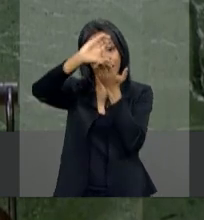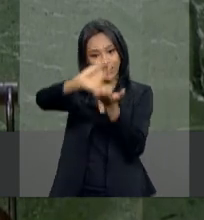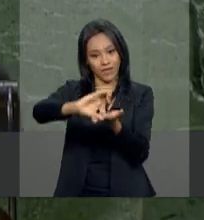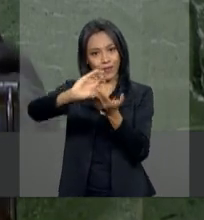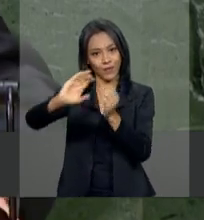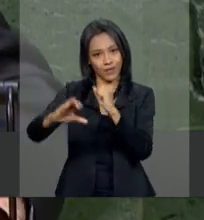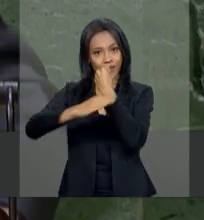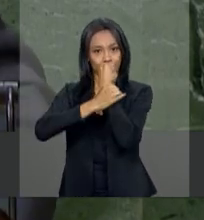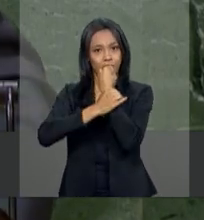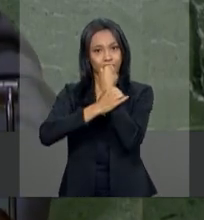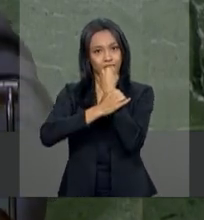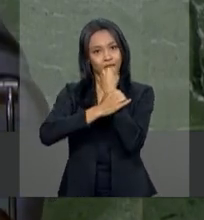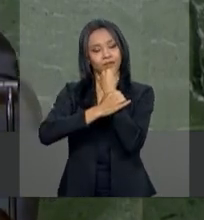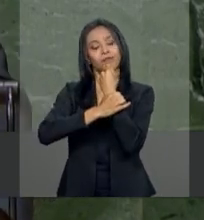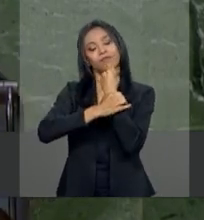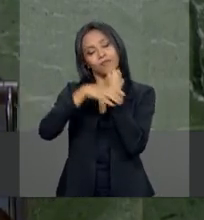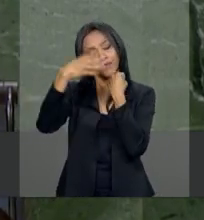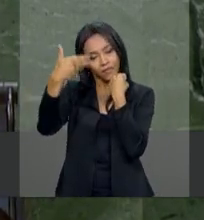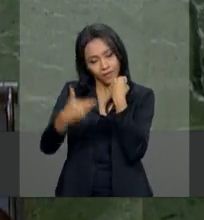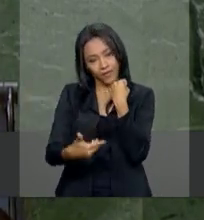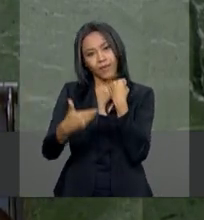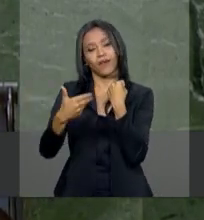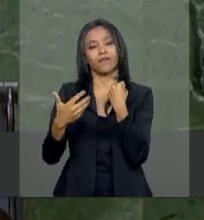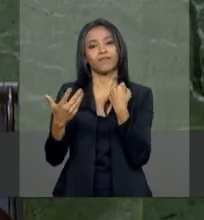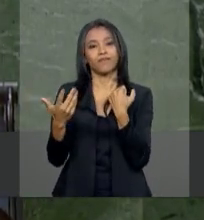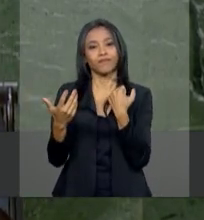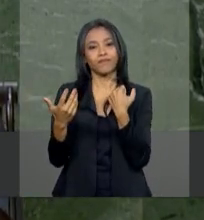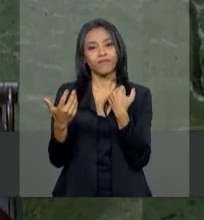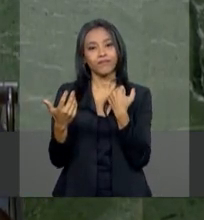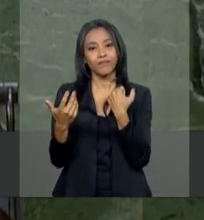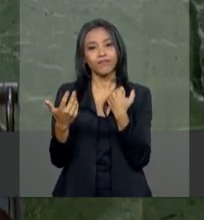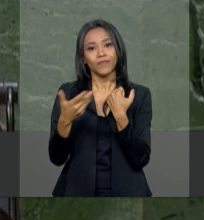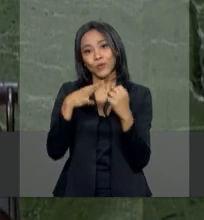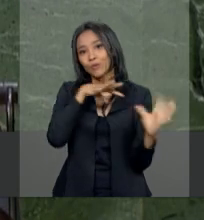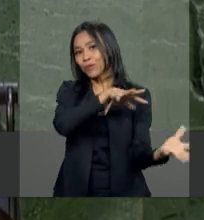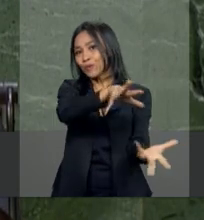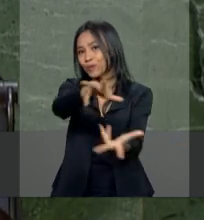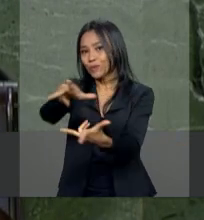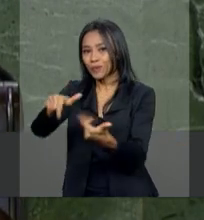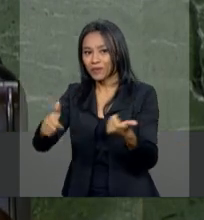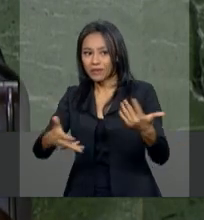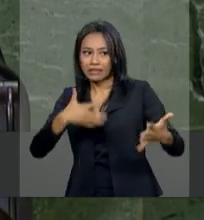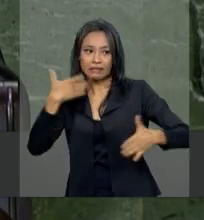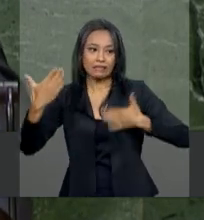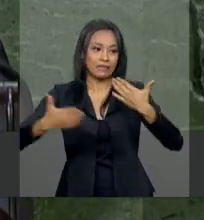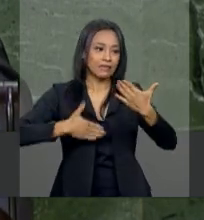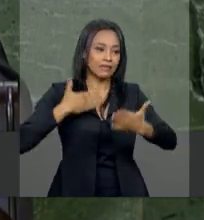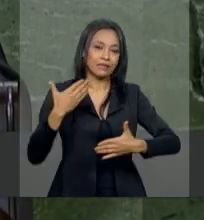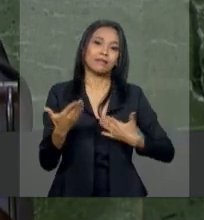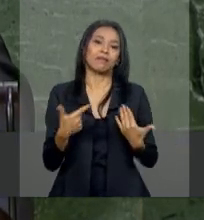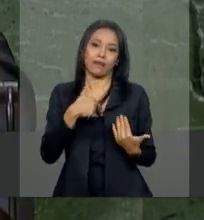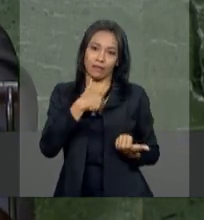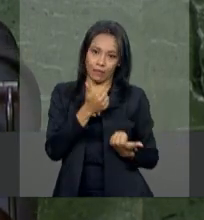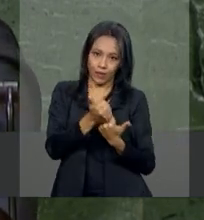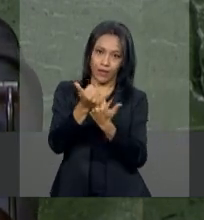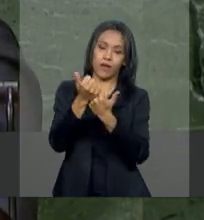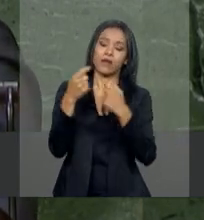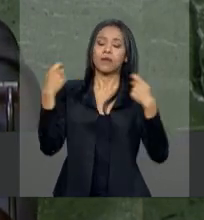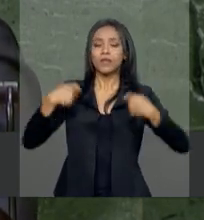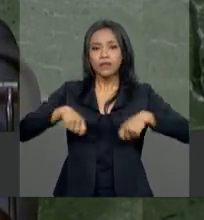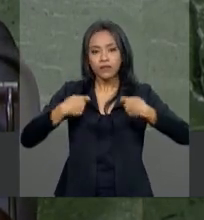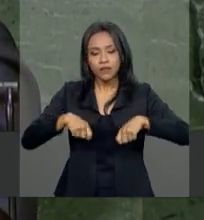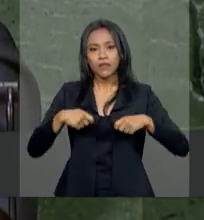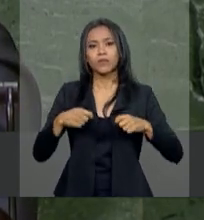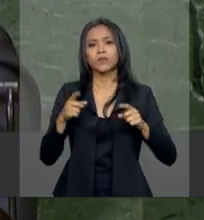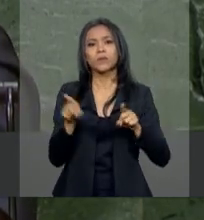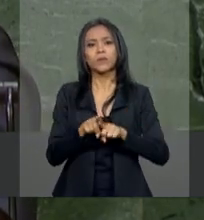está reflete o mundo que já não existe mais precisamos enfim revigorar os valores